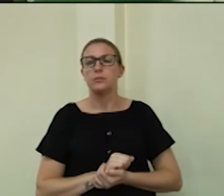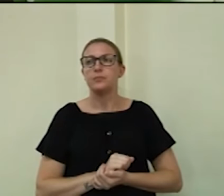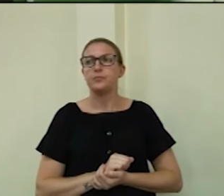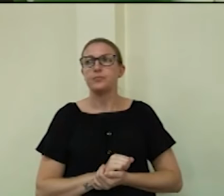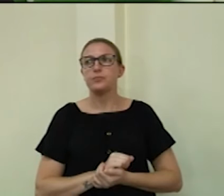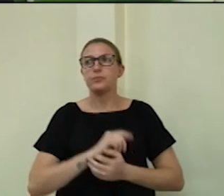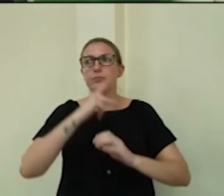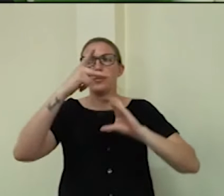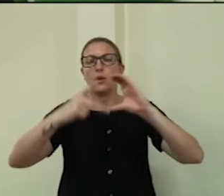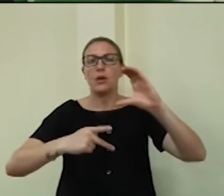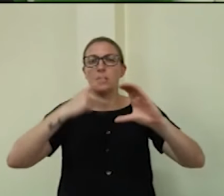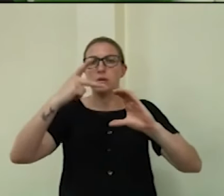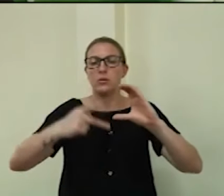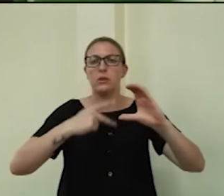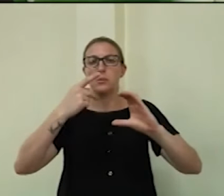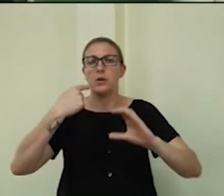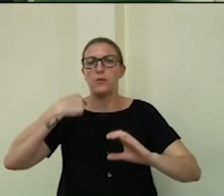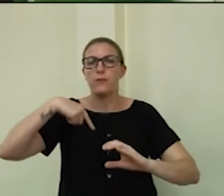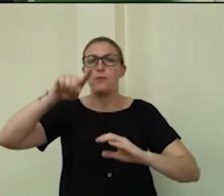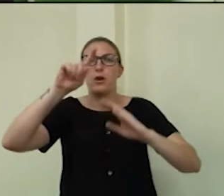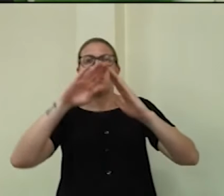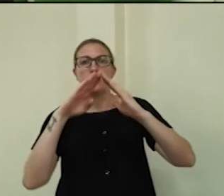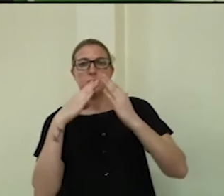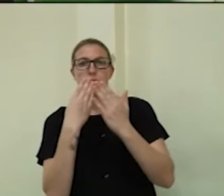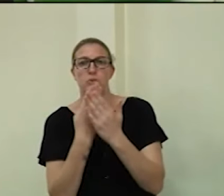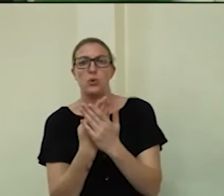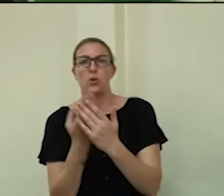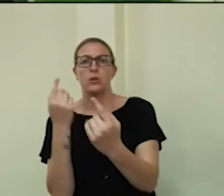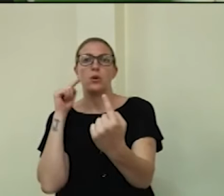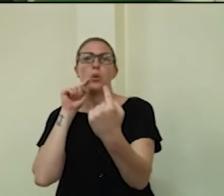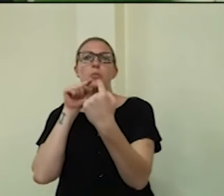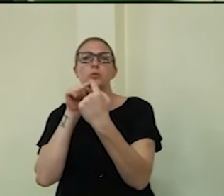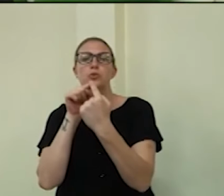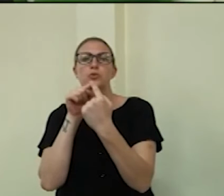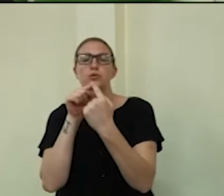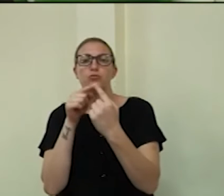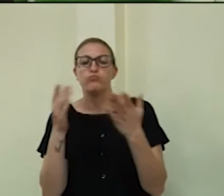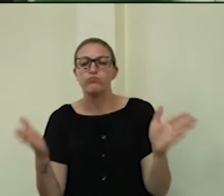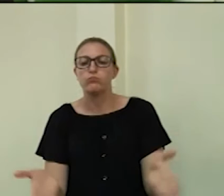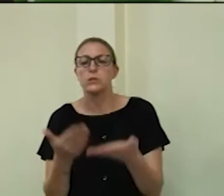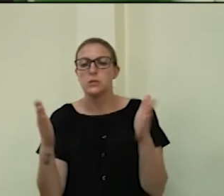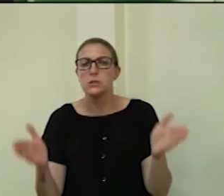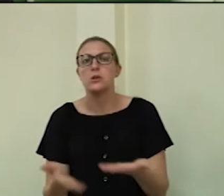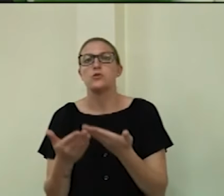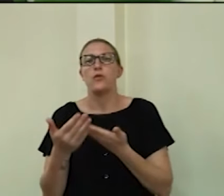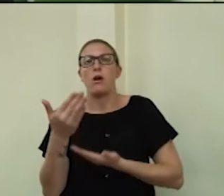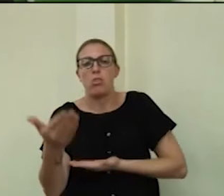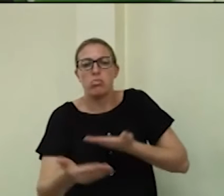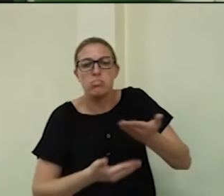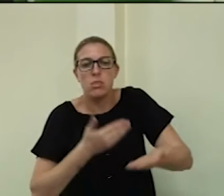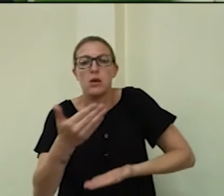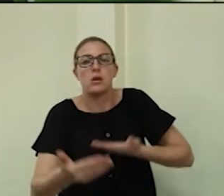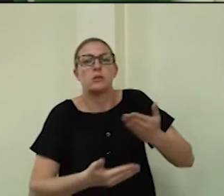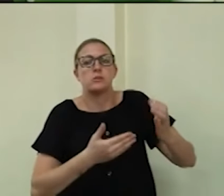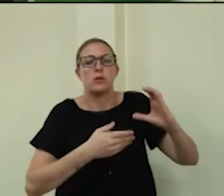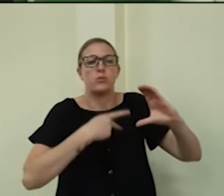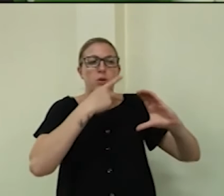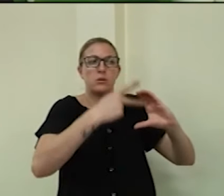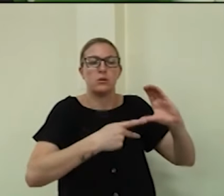A Câmara vai à escola com o objetivo de promover a interação entre o Poder